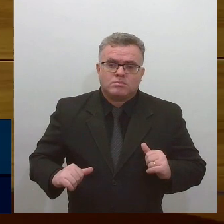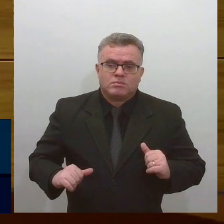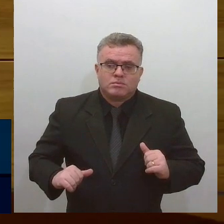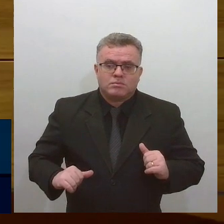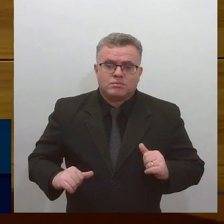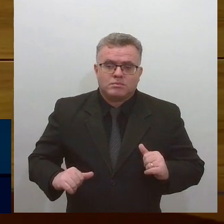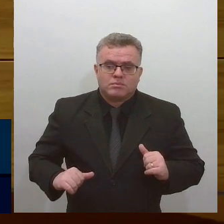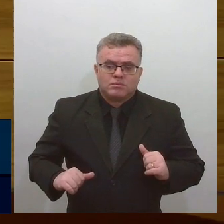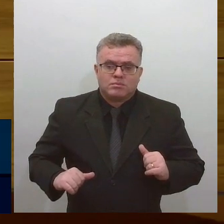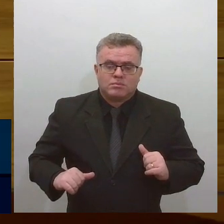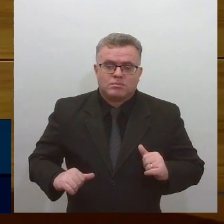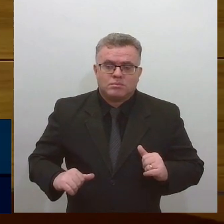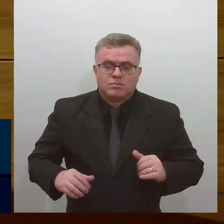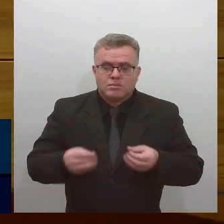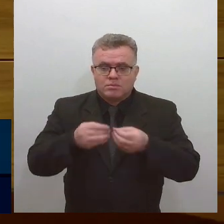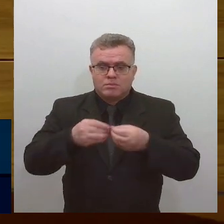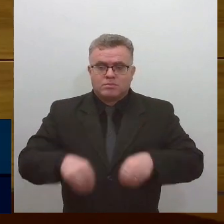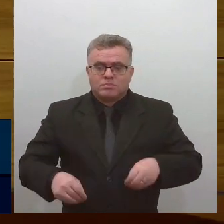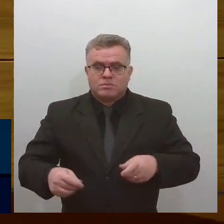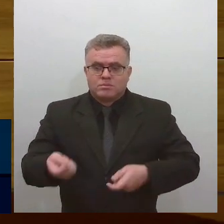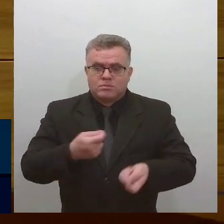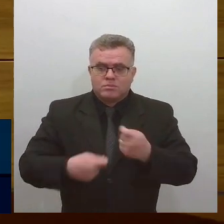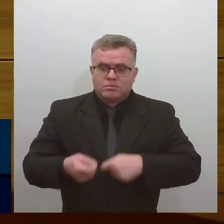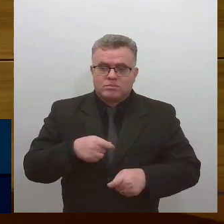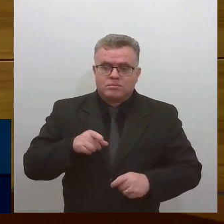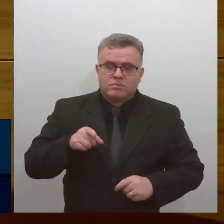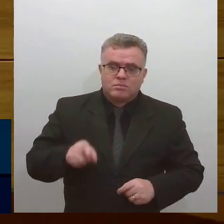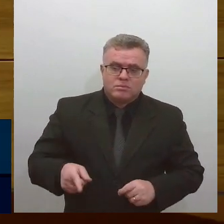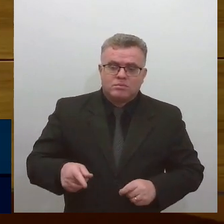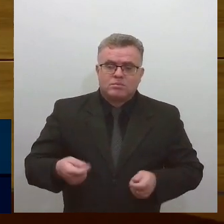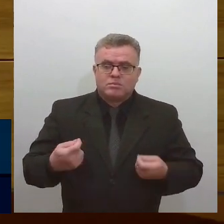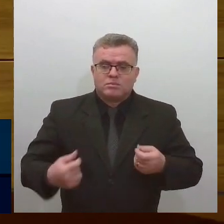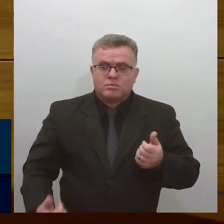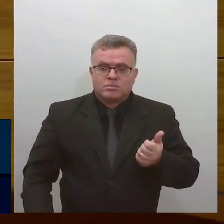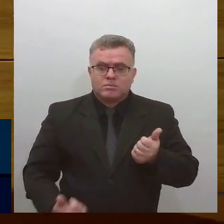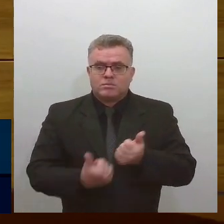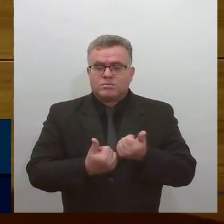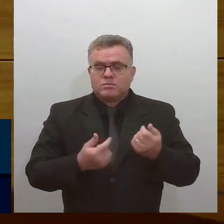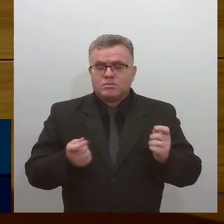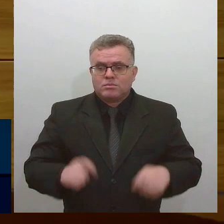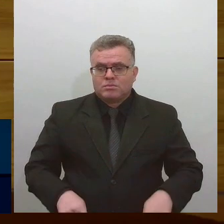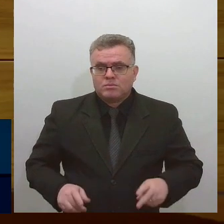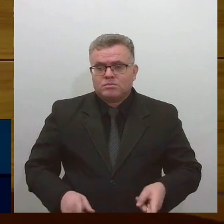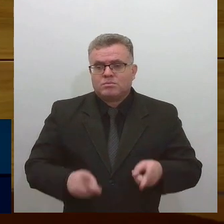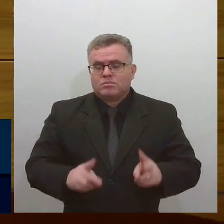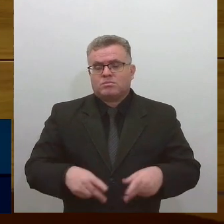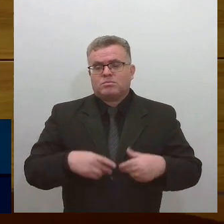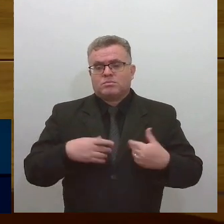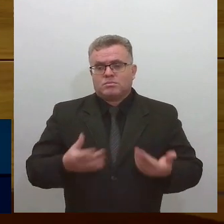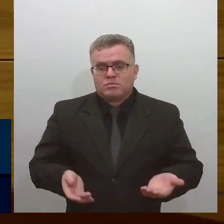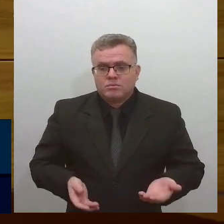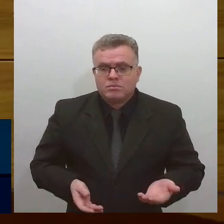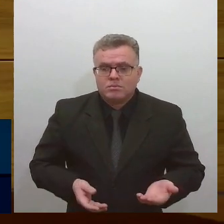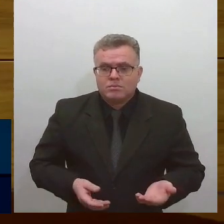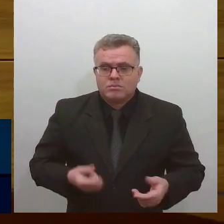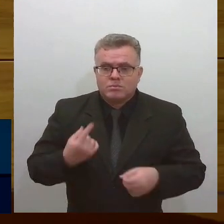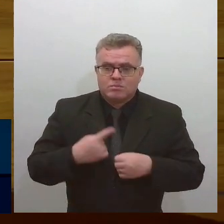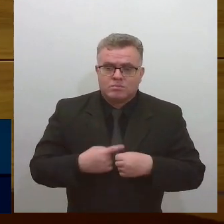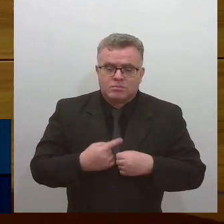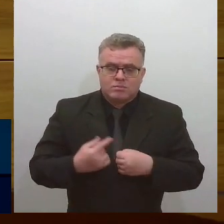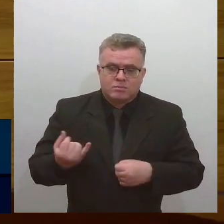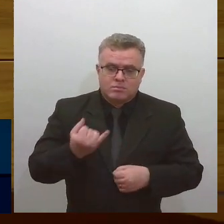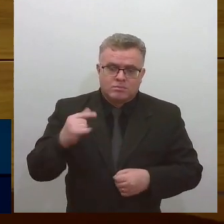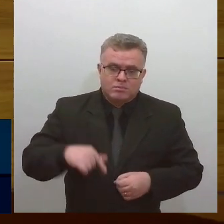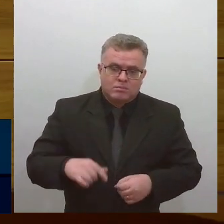distância e as pessoas precisam nos apoiar Nesse sentido porque Estância é um município importantíssimo aqui do Estado de Sergipe